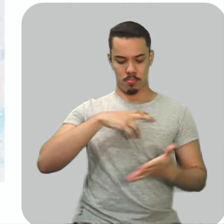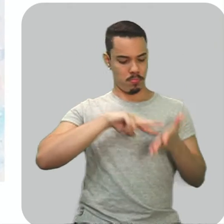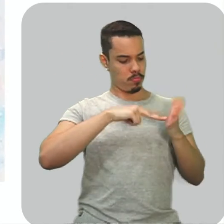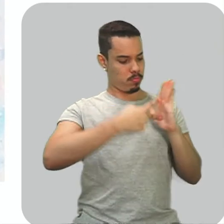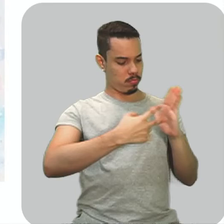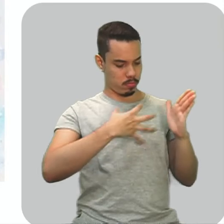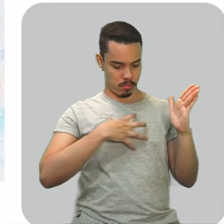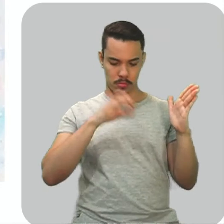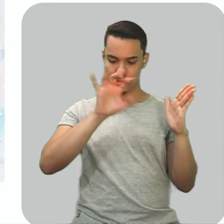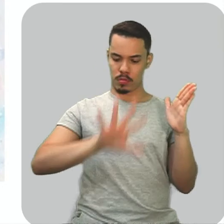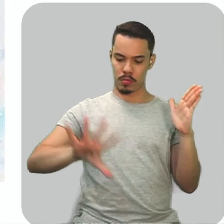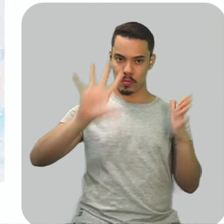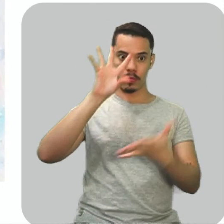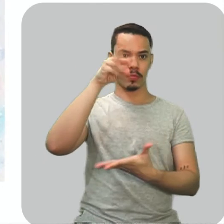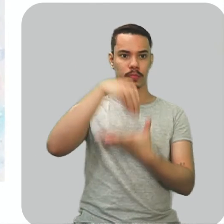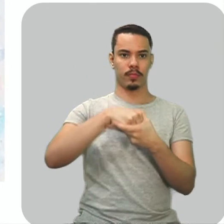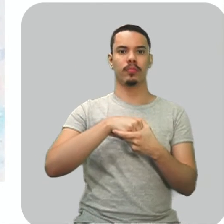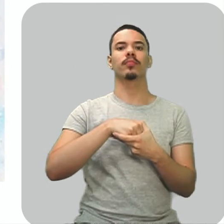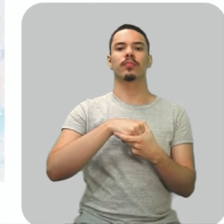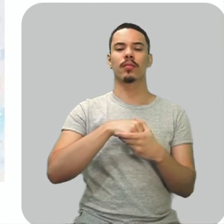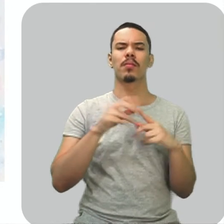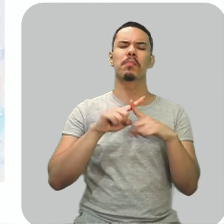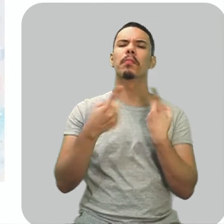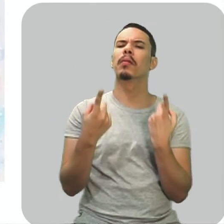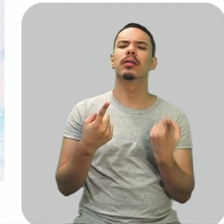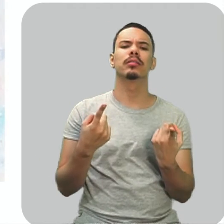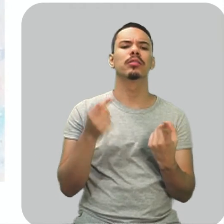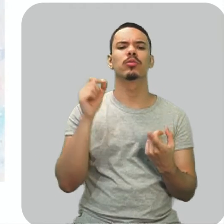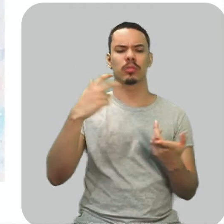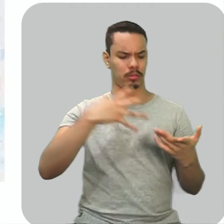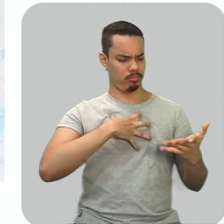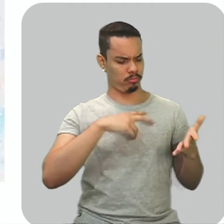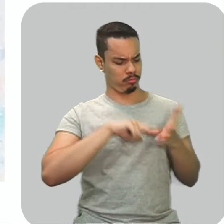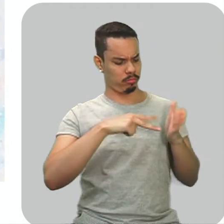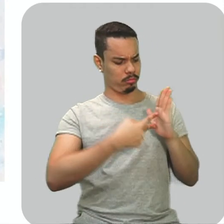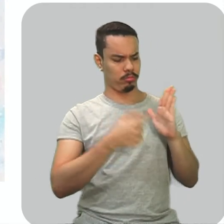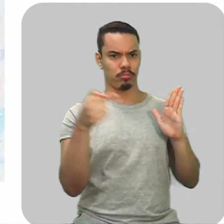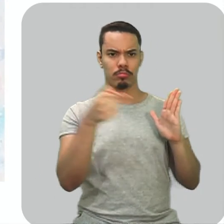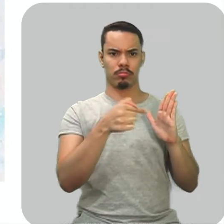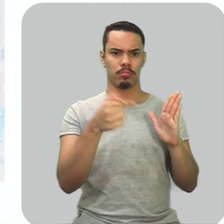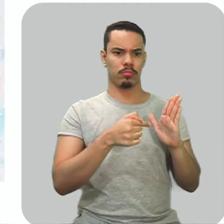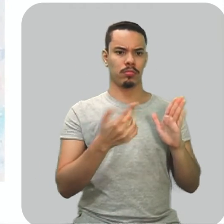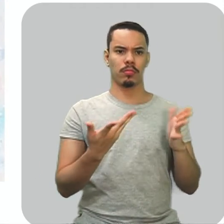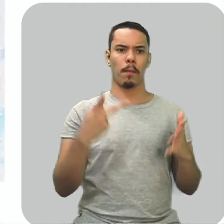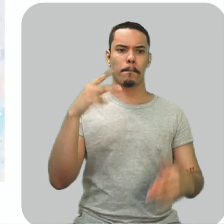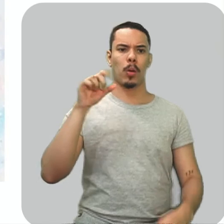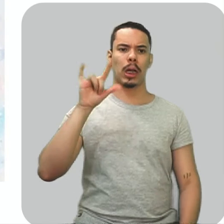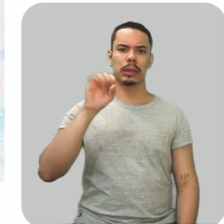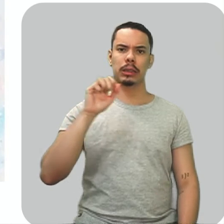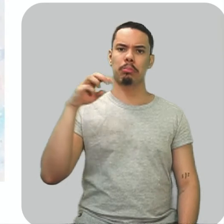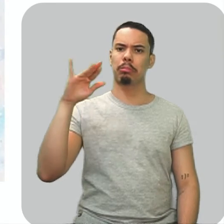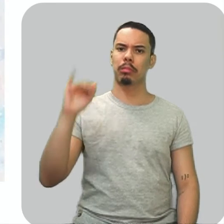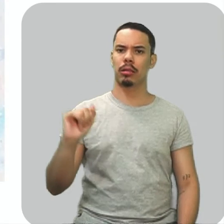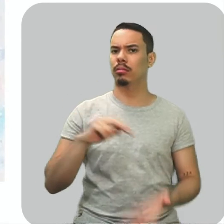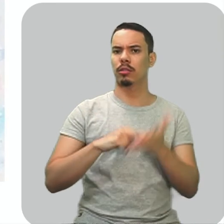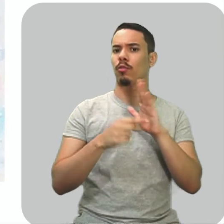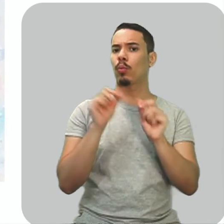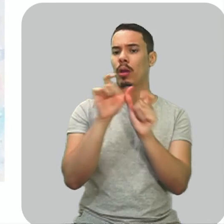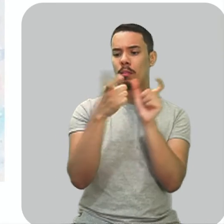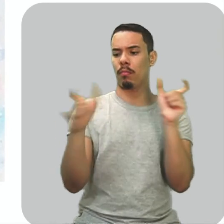sentido que ela traz Tá bom mas aí você vai dizer o que que é polissemia a Então vamos ver aqui